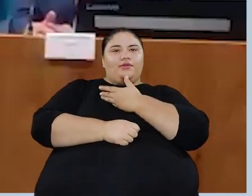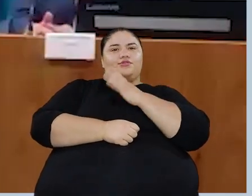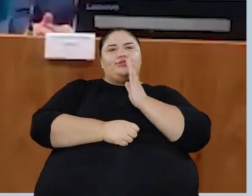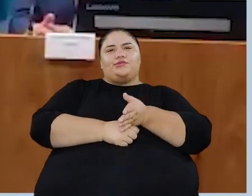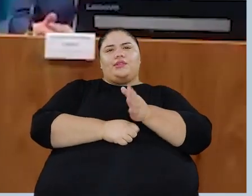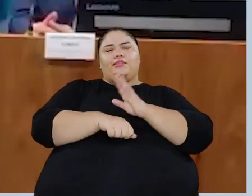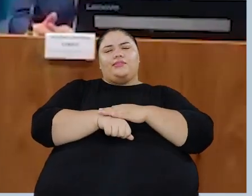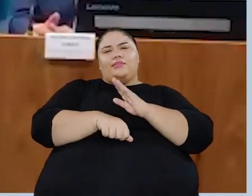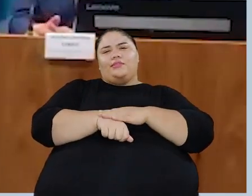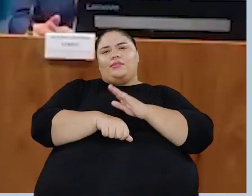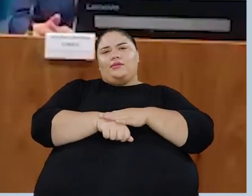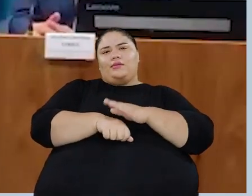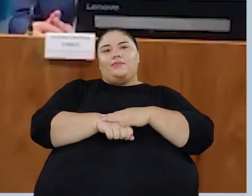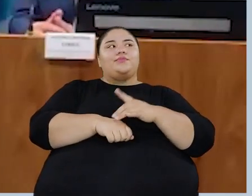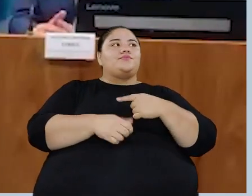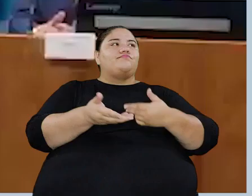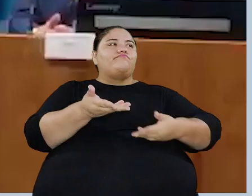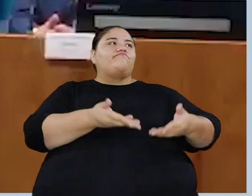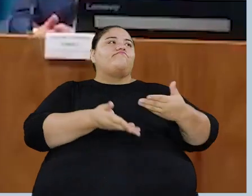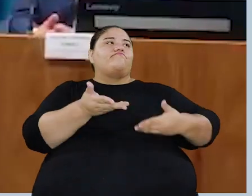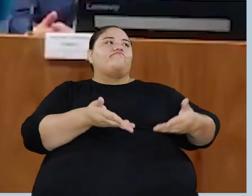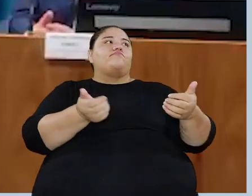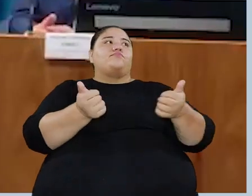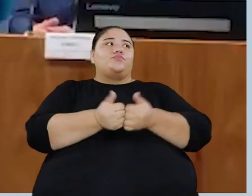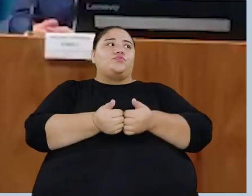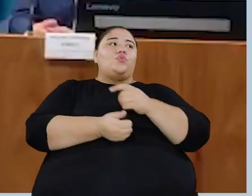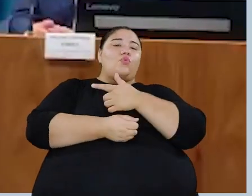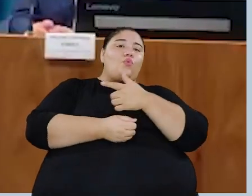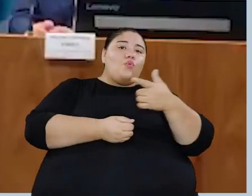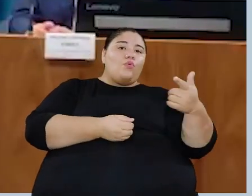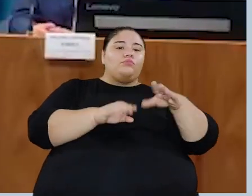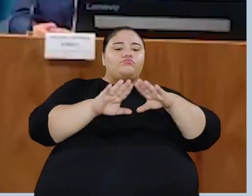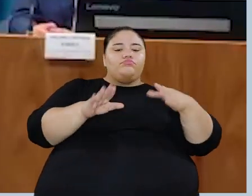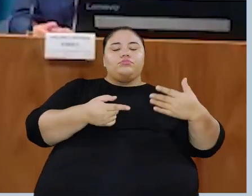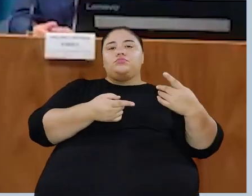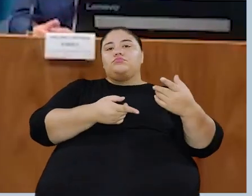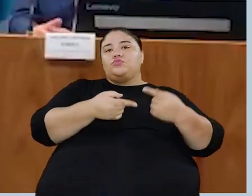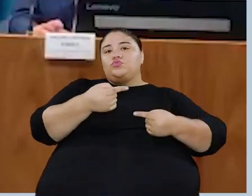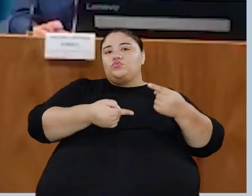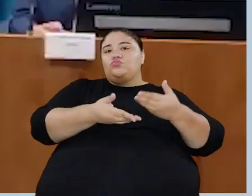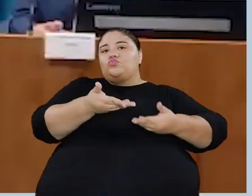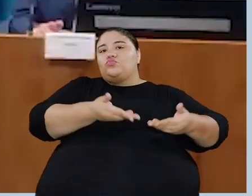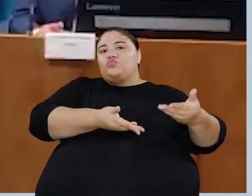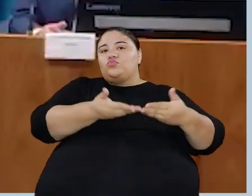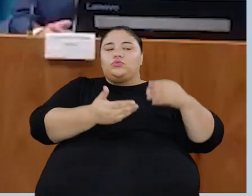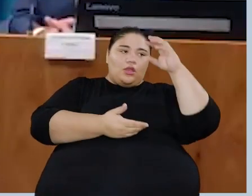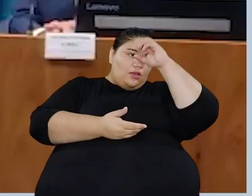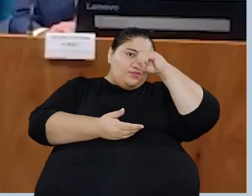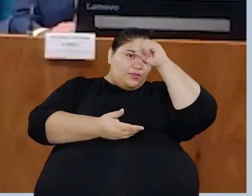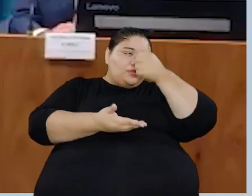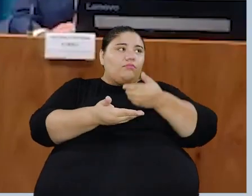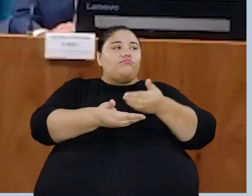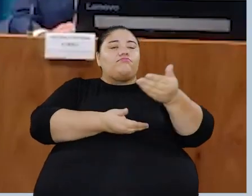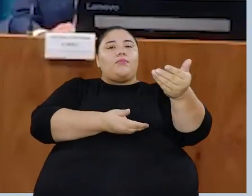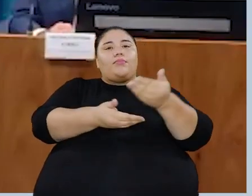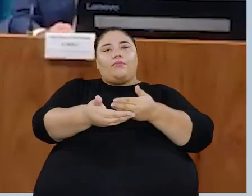temos tido o privilégio, o prazer de compartilhar outras mesas e discussões. É sempre É um